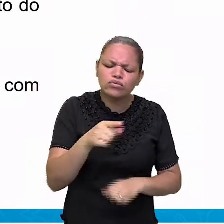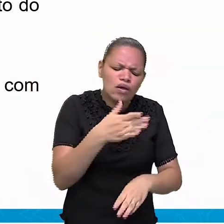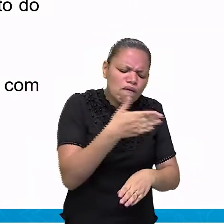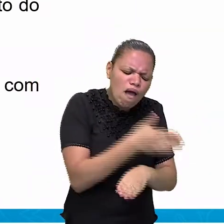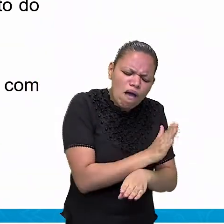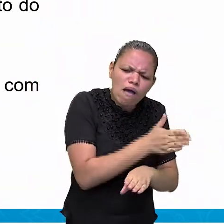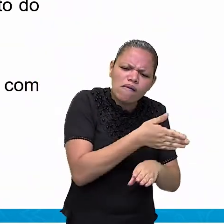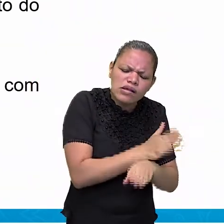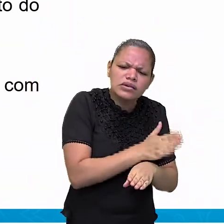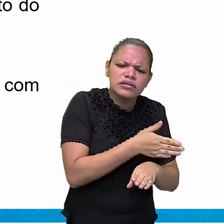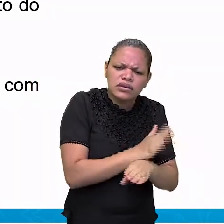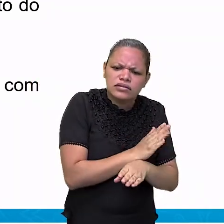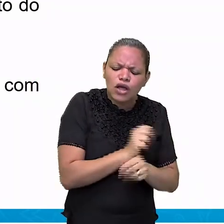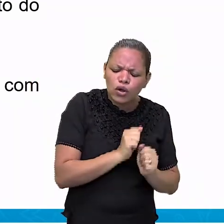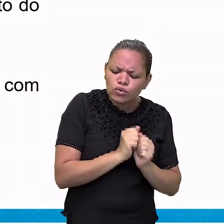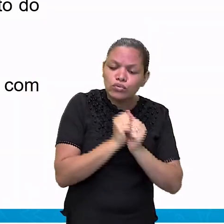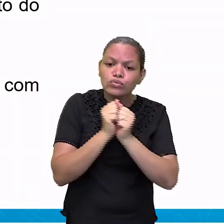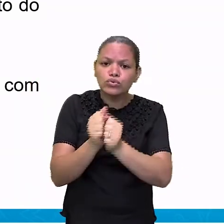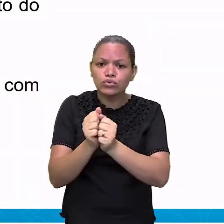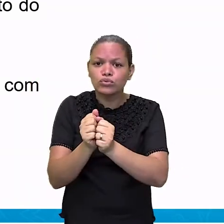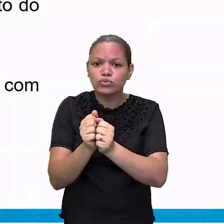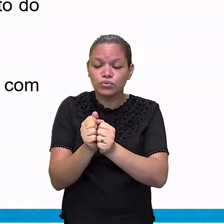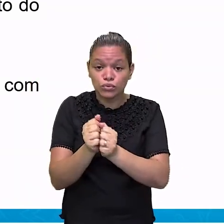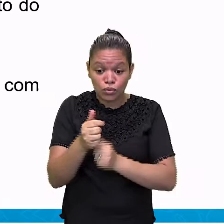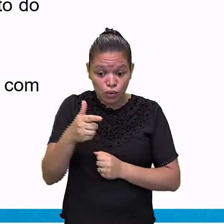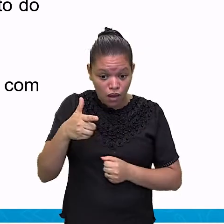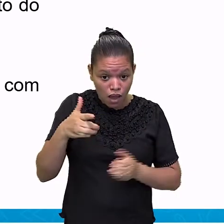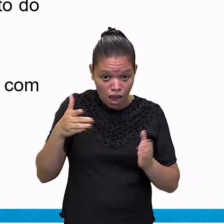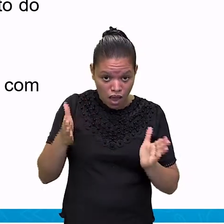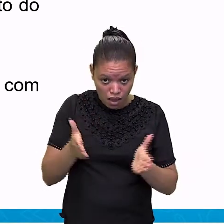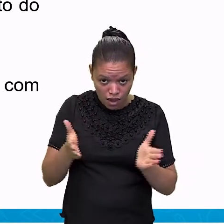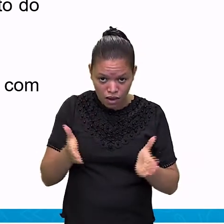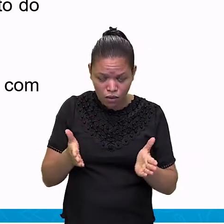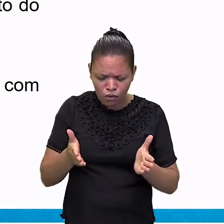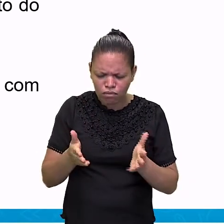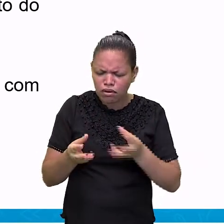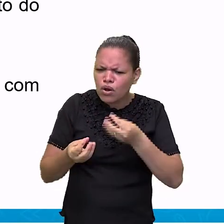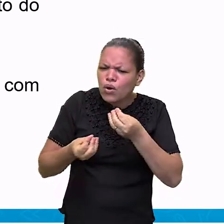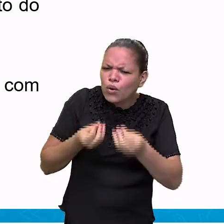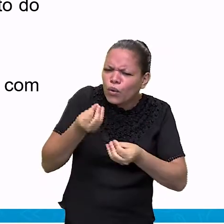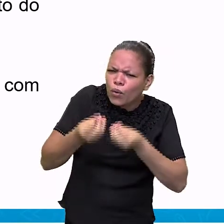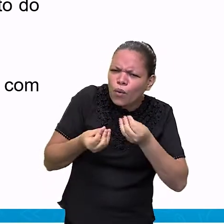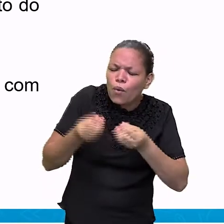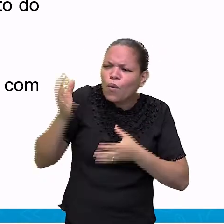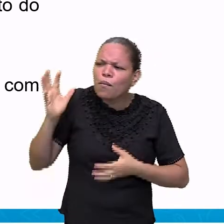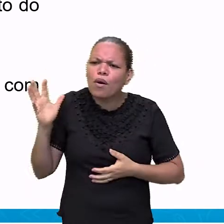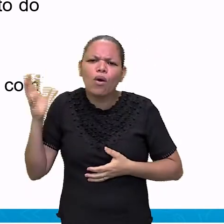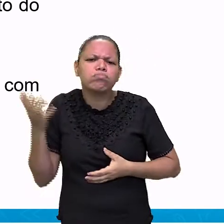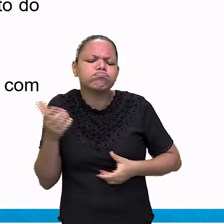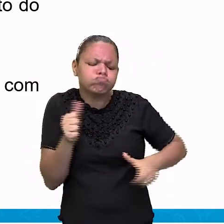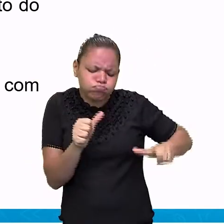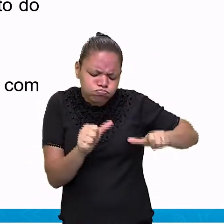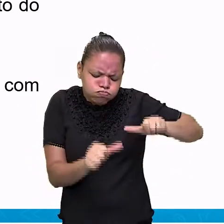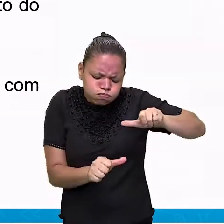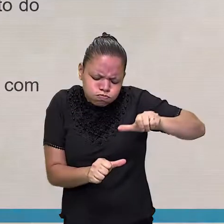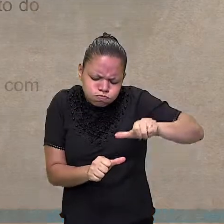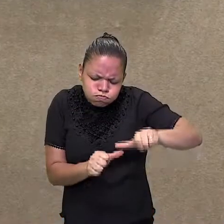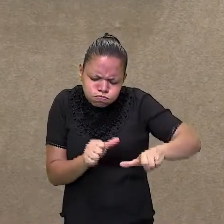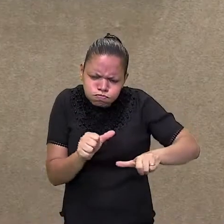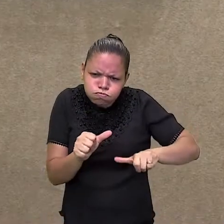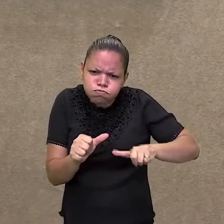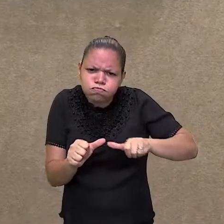conferir agora junto comigo como ocorre uma transformação física. Nós